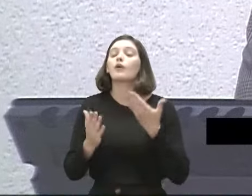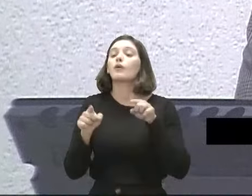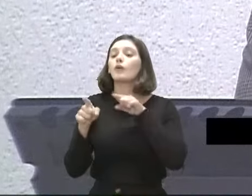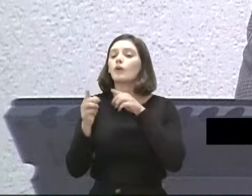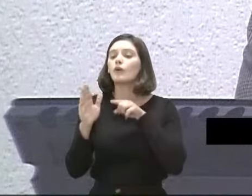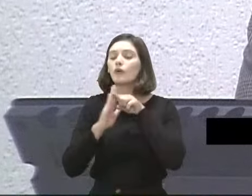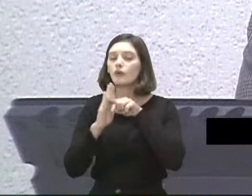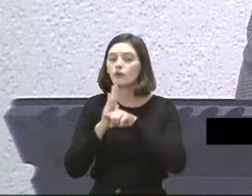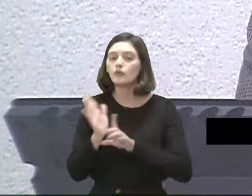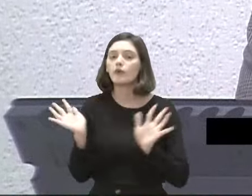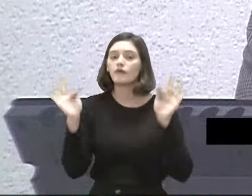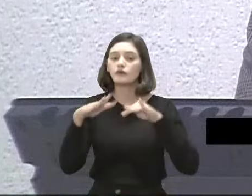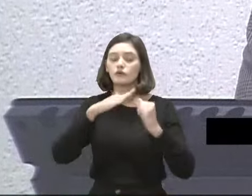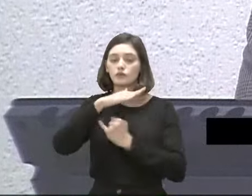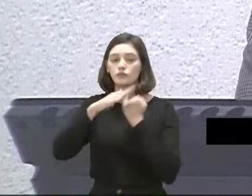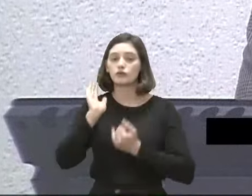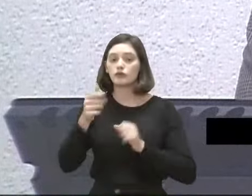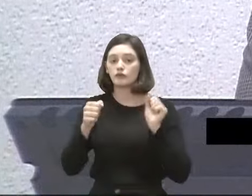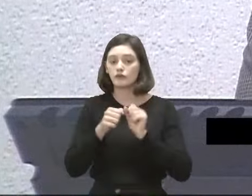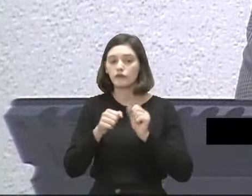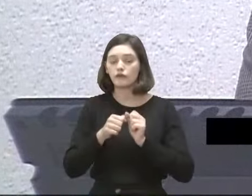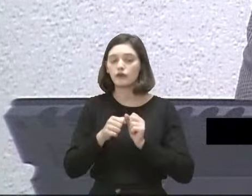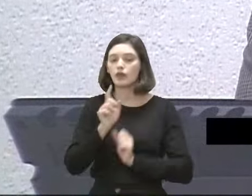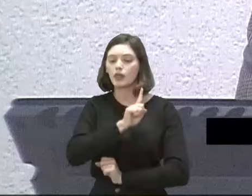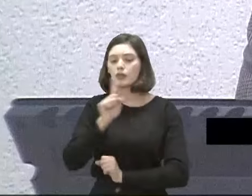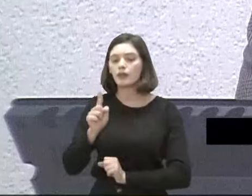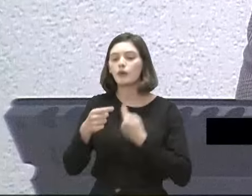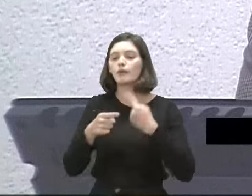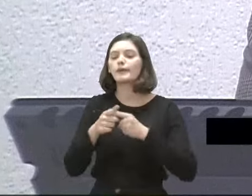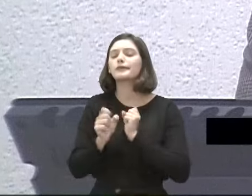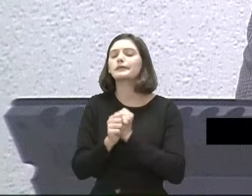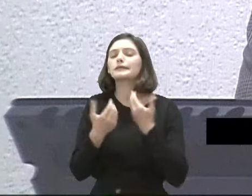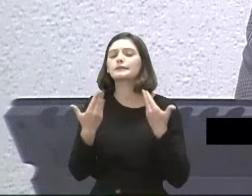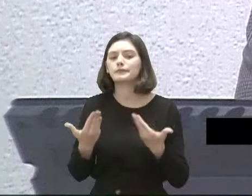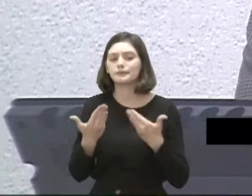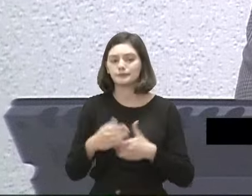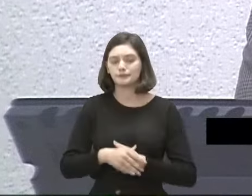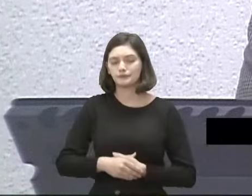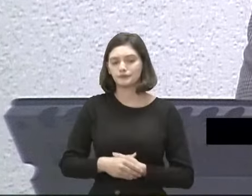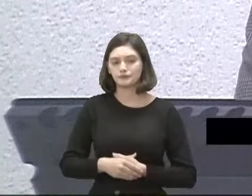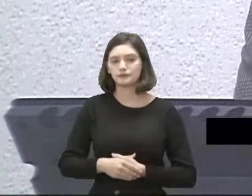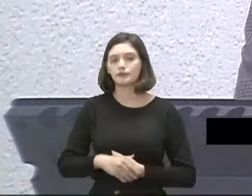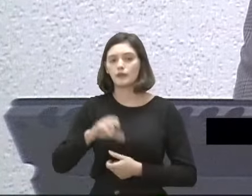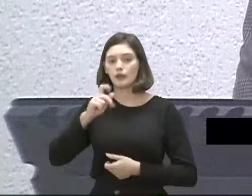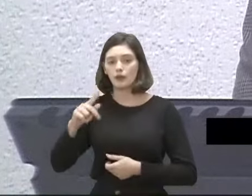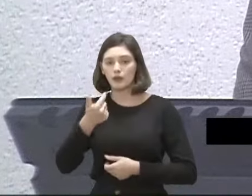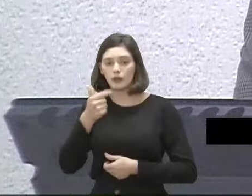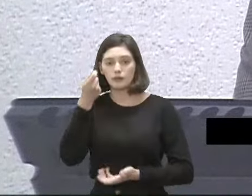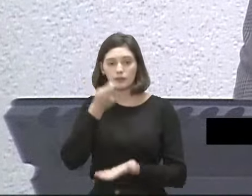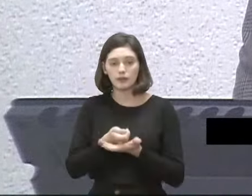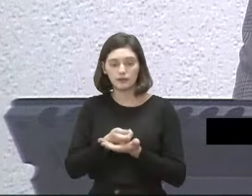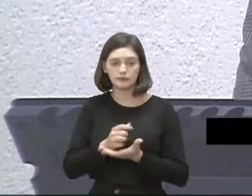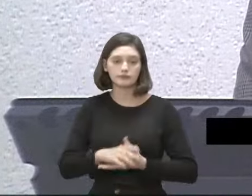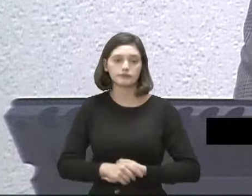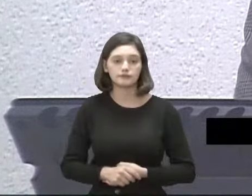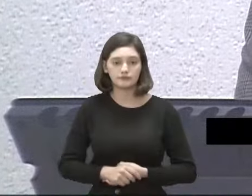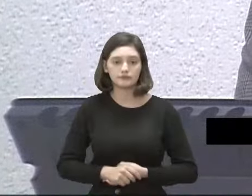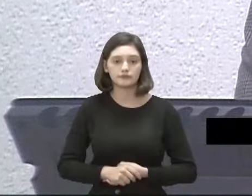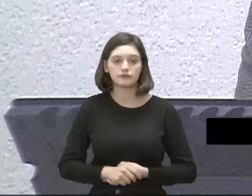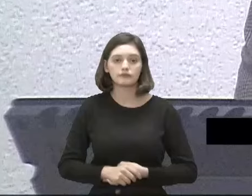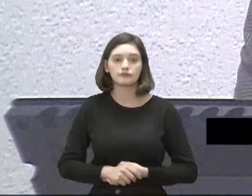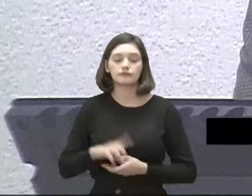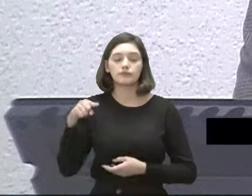Instituto já foi feito? Em caso negativo, o que está se esperando os aposentados, ficar sem pagamento? Pergunta